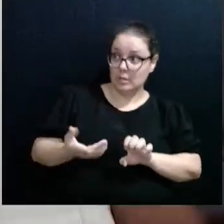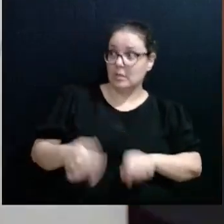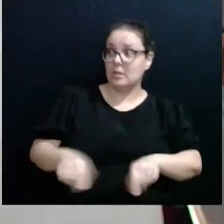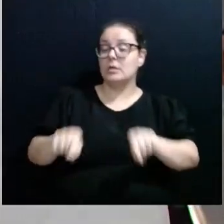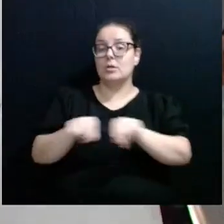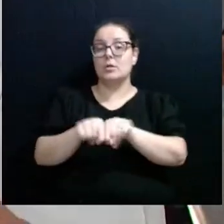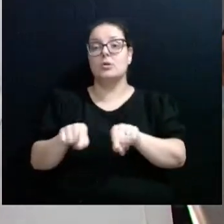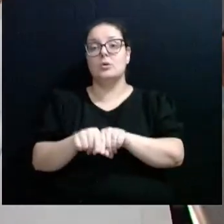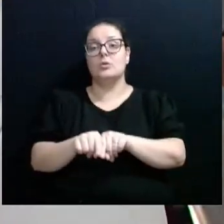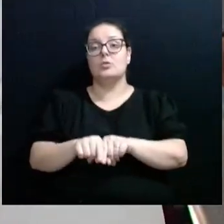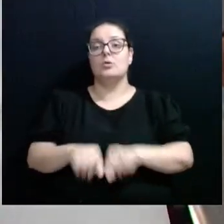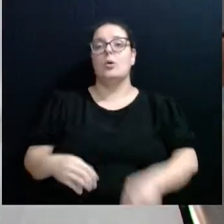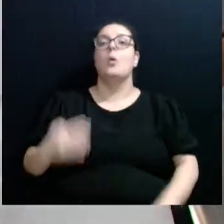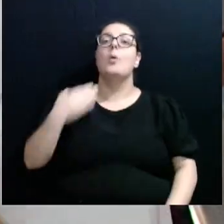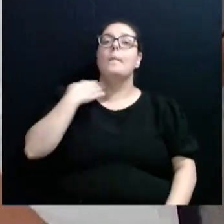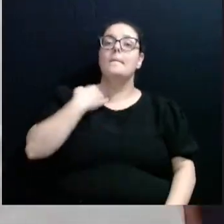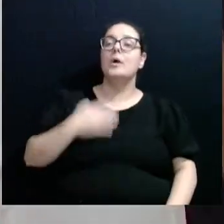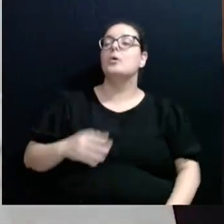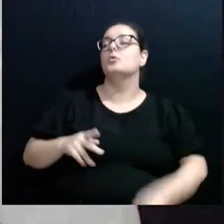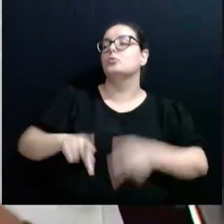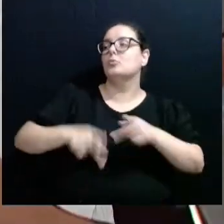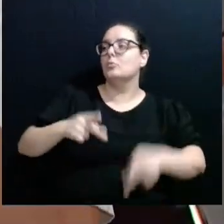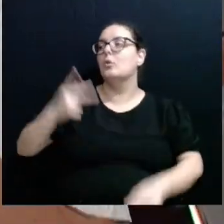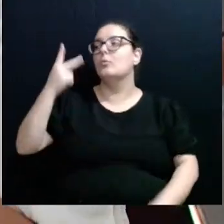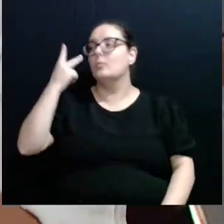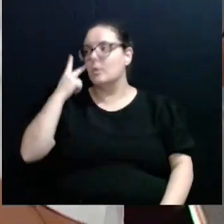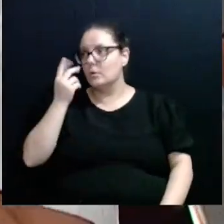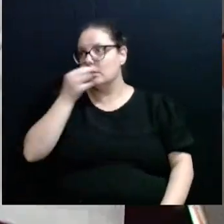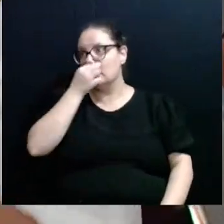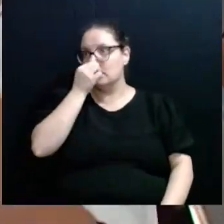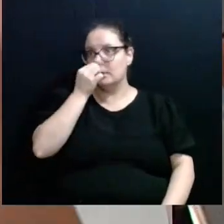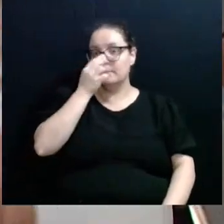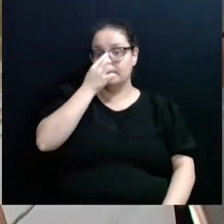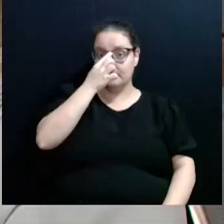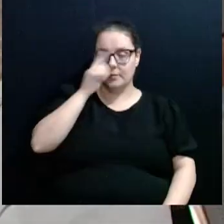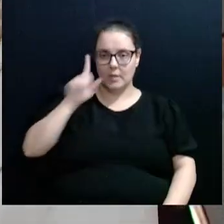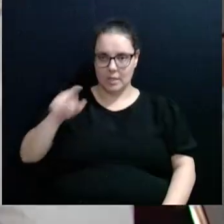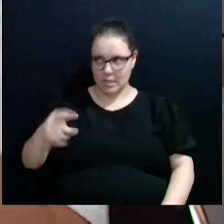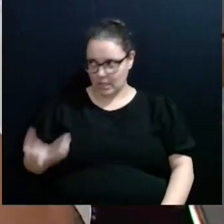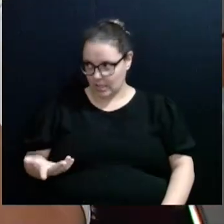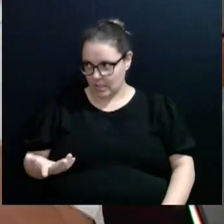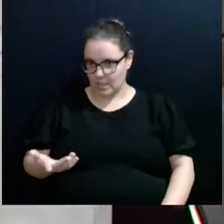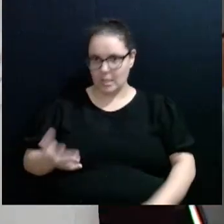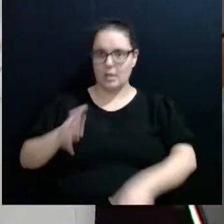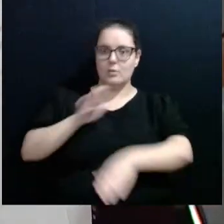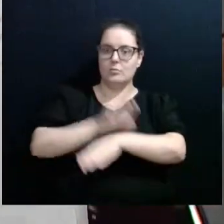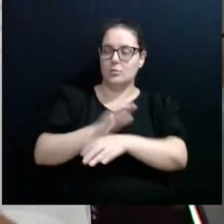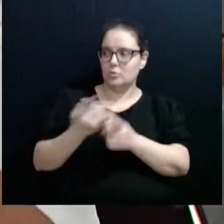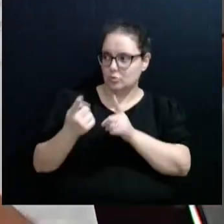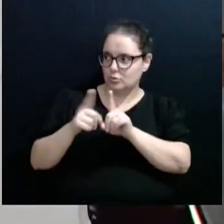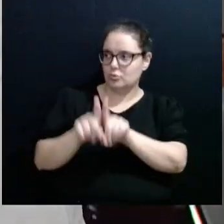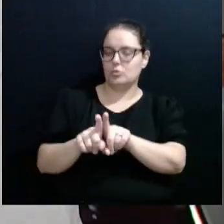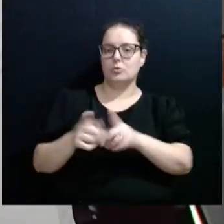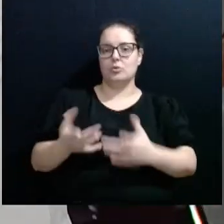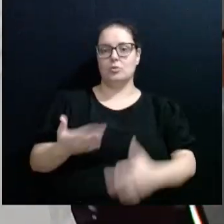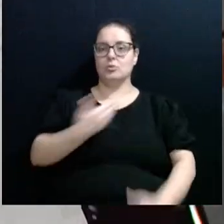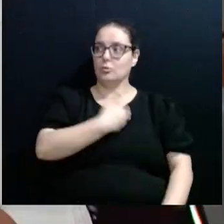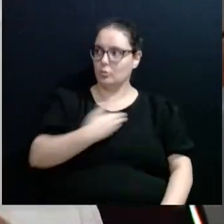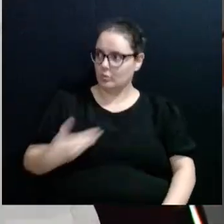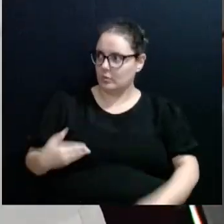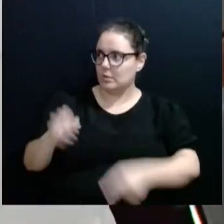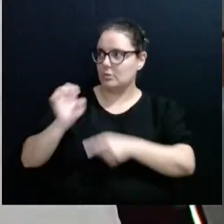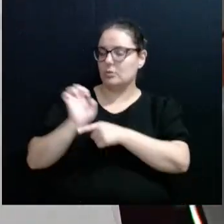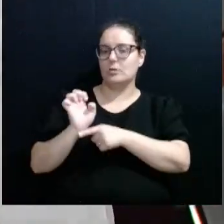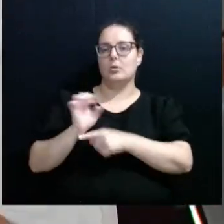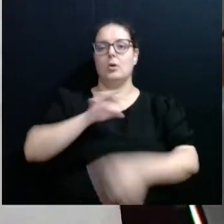do Povo Paulista. O Banco do Povo Paulista é uma parceria, né, do governo do estado com a Prefeitura de